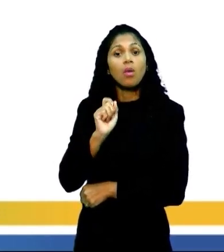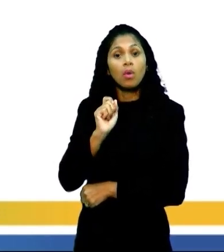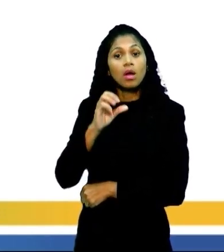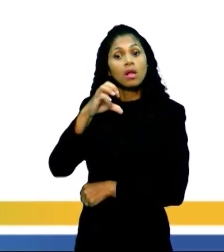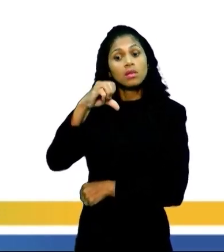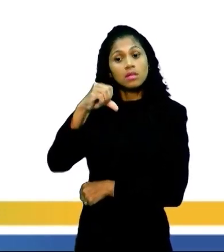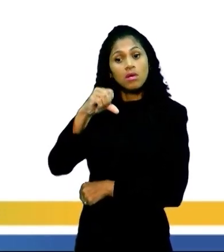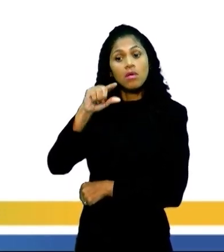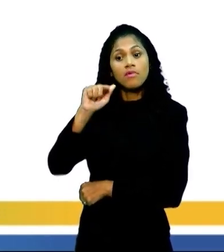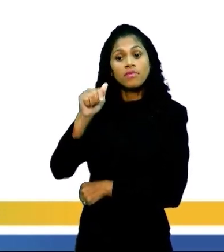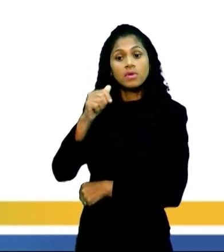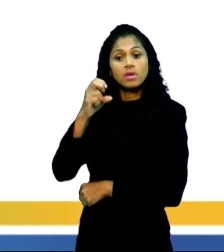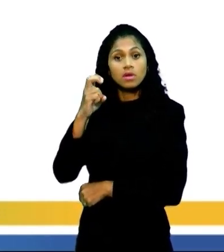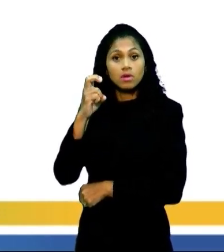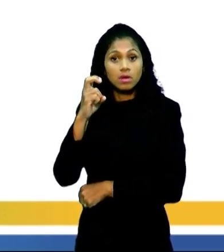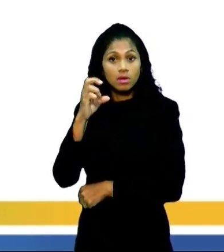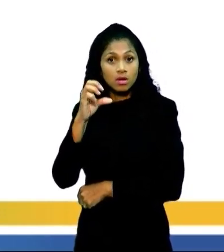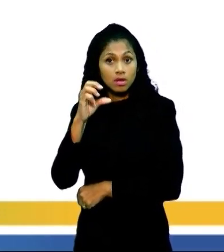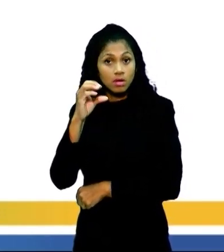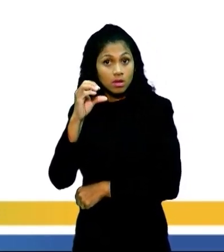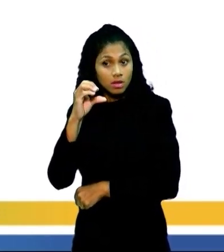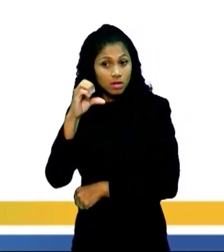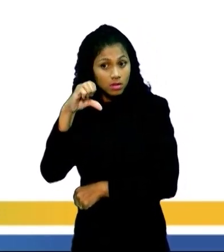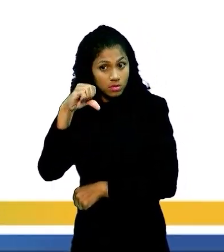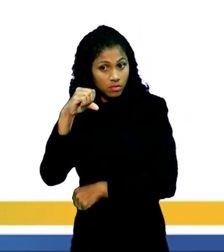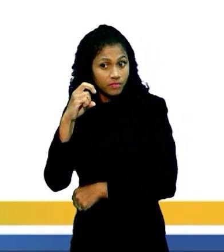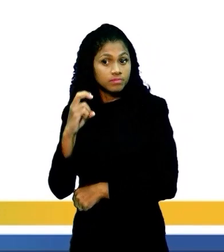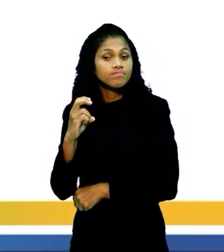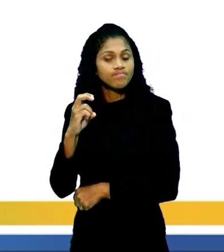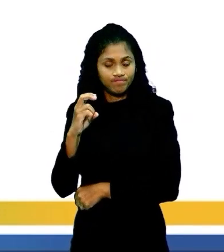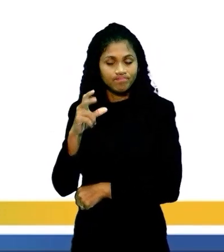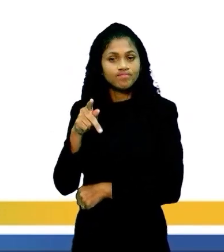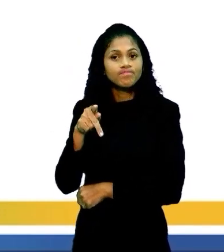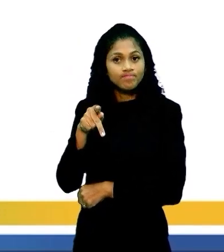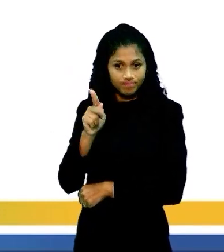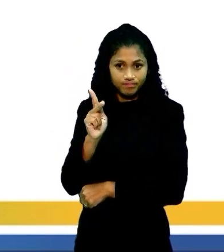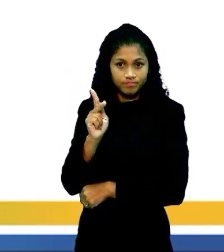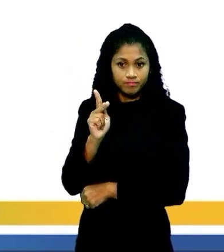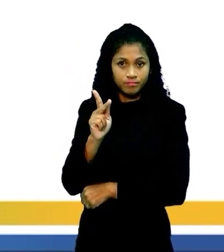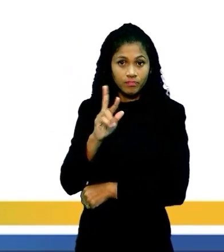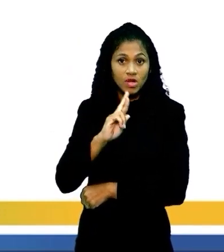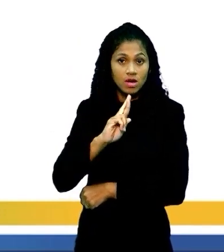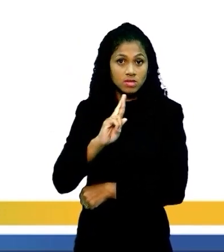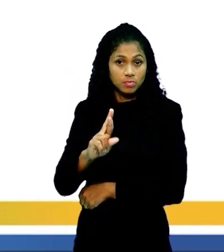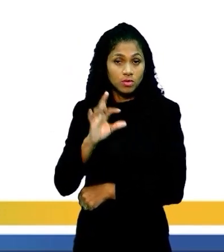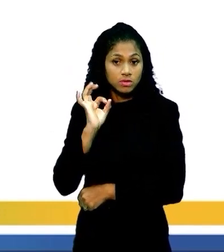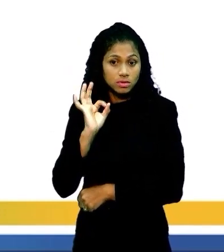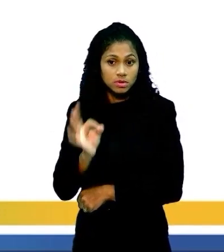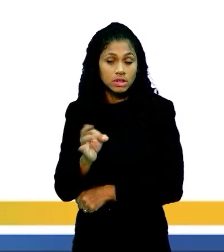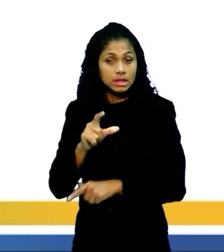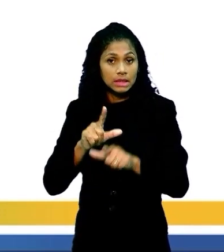9,95 o quilo. Portanto, aí a nossa alternativa correta é a letra E.